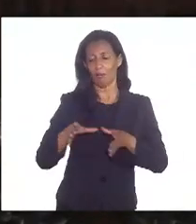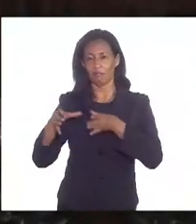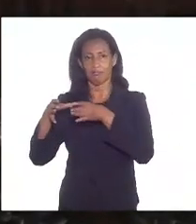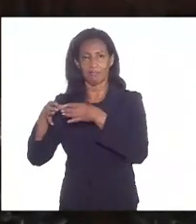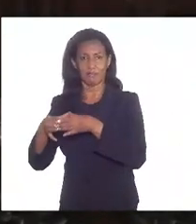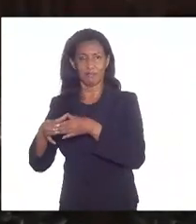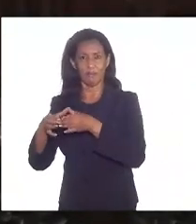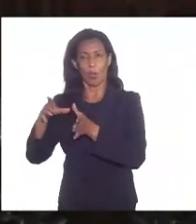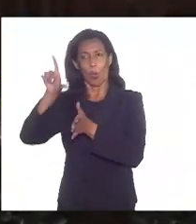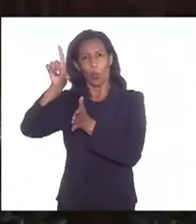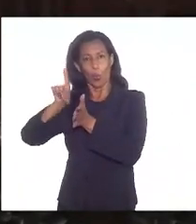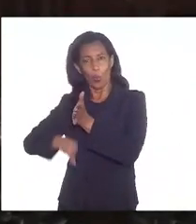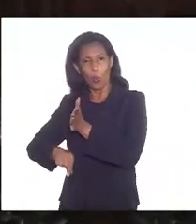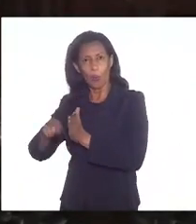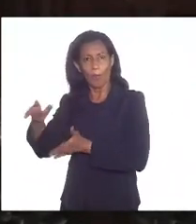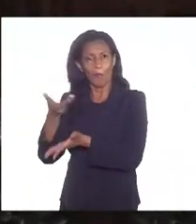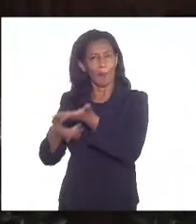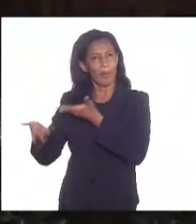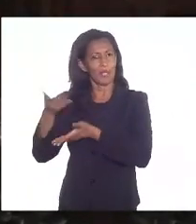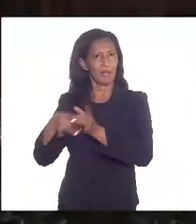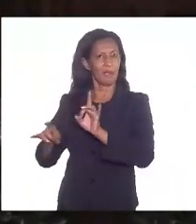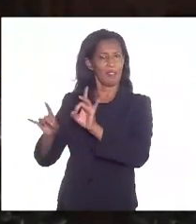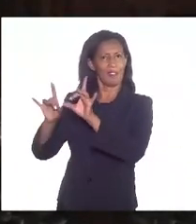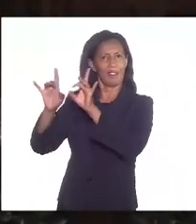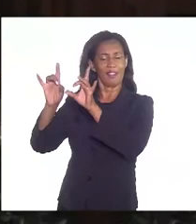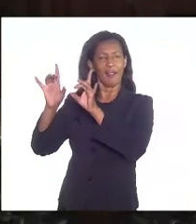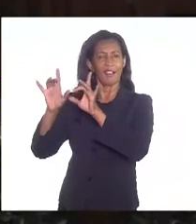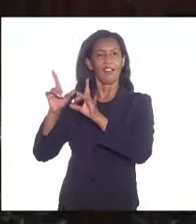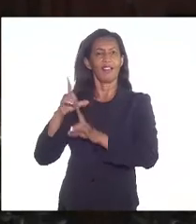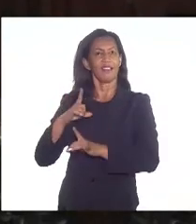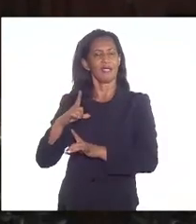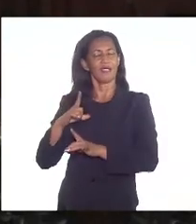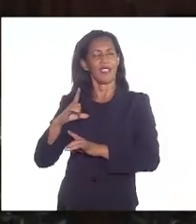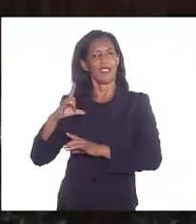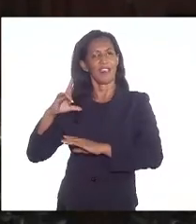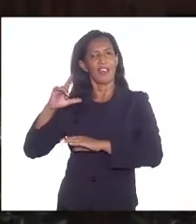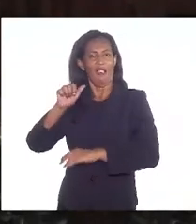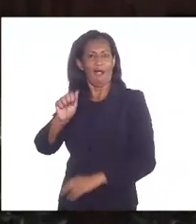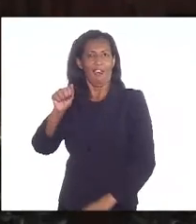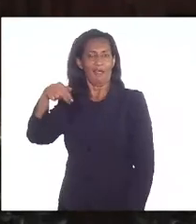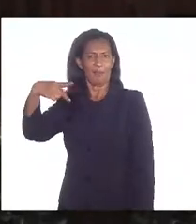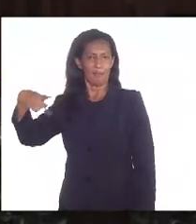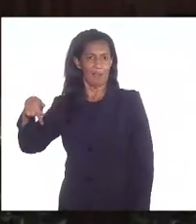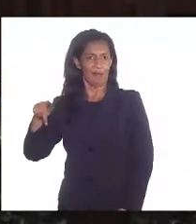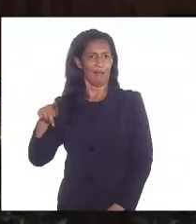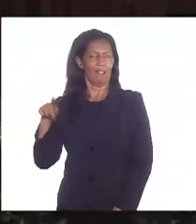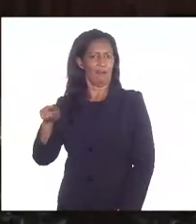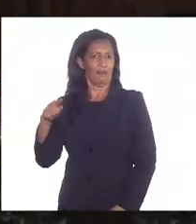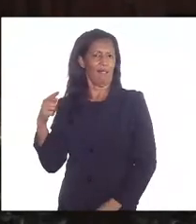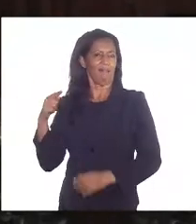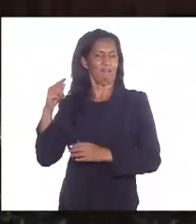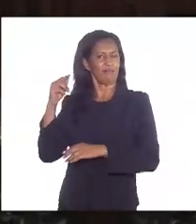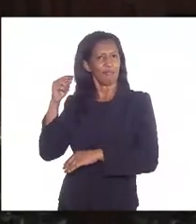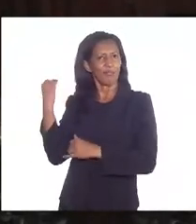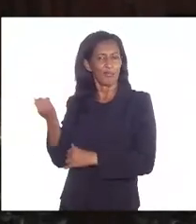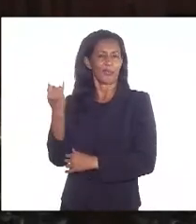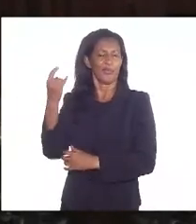vista dos abatimentos da participação especial, tem a especialização ANP. E